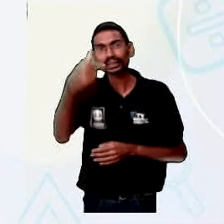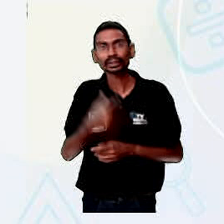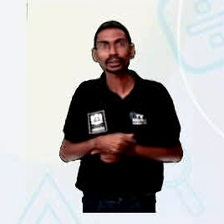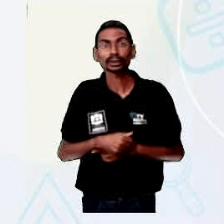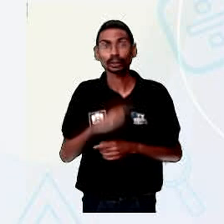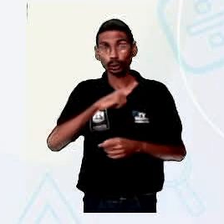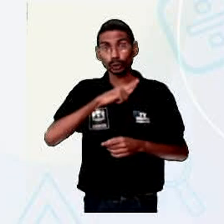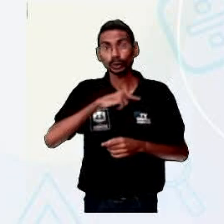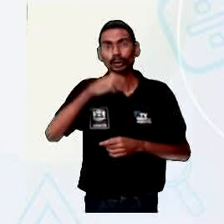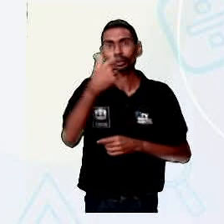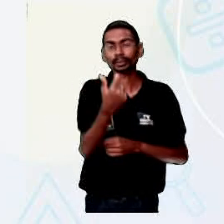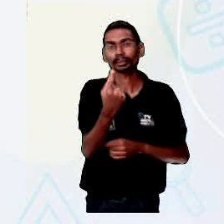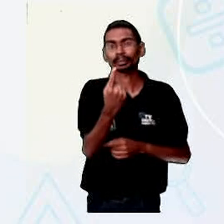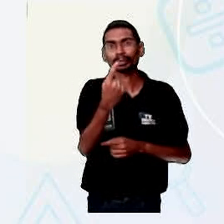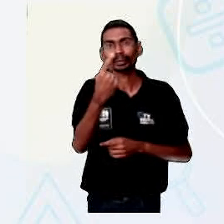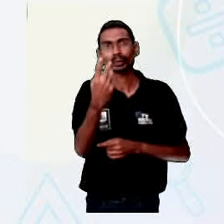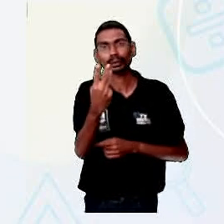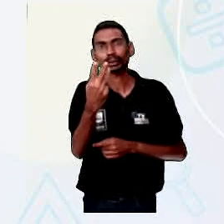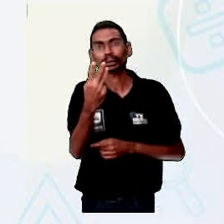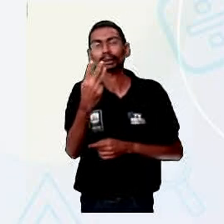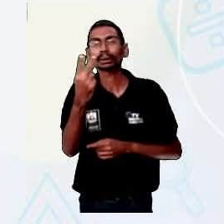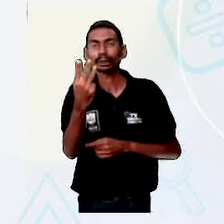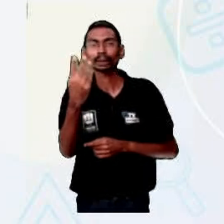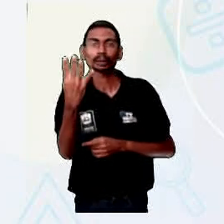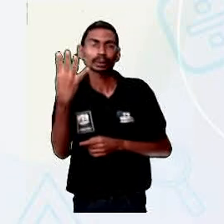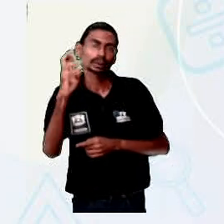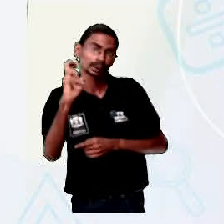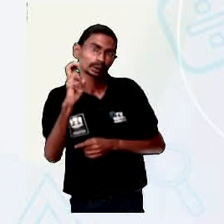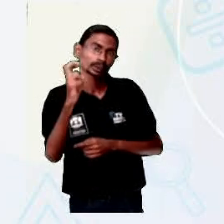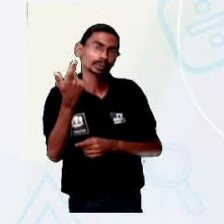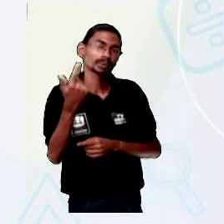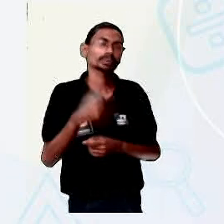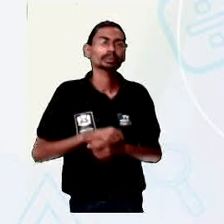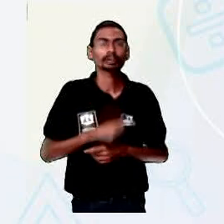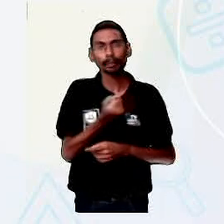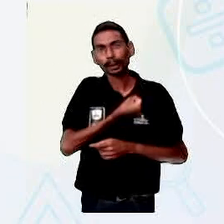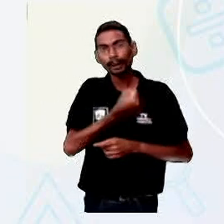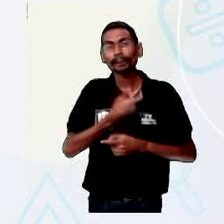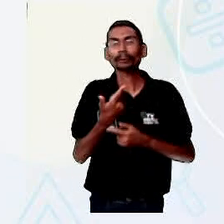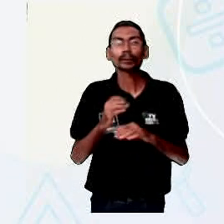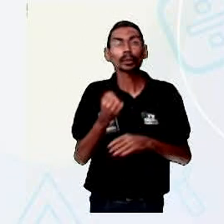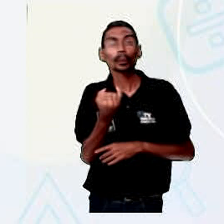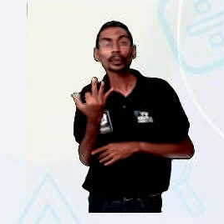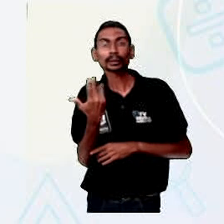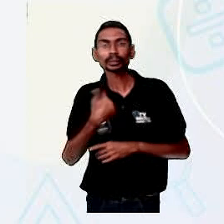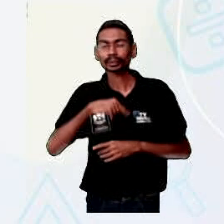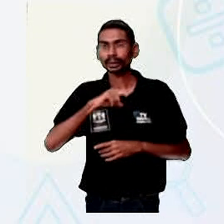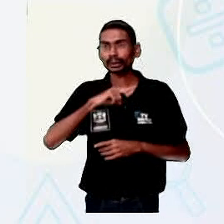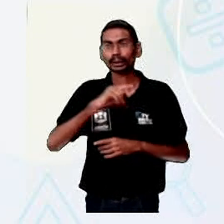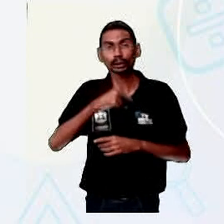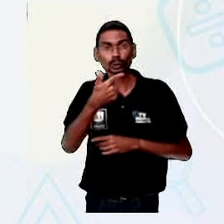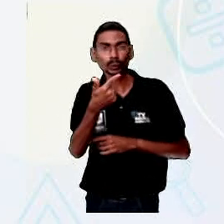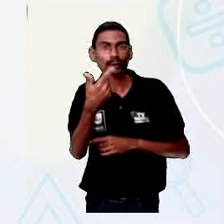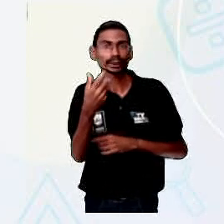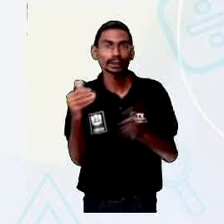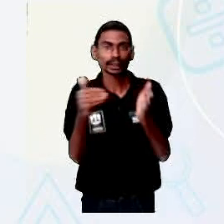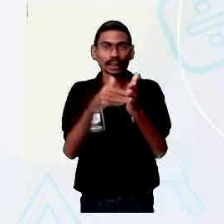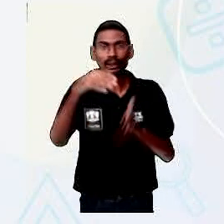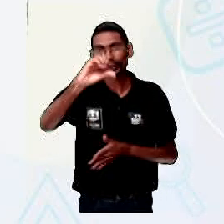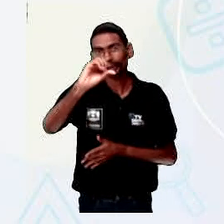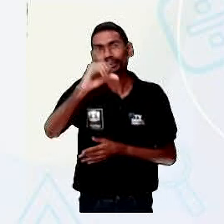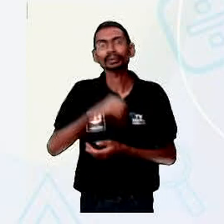2, 3, 4, 5 números. Quantos números eu vou ter de 2 até 9? O mecanismo é o mesmo,